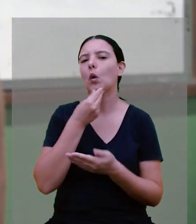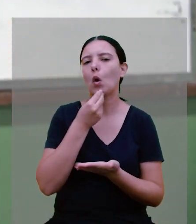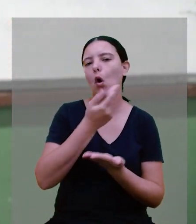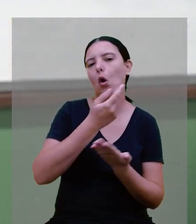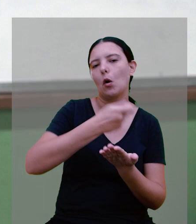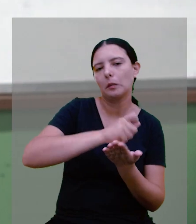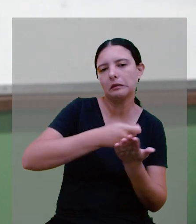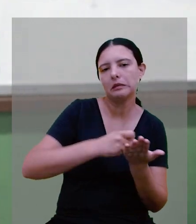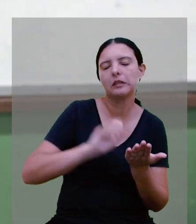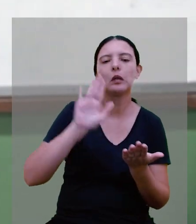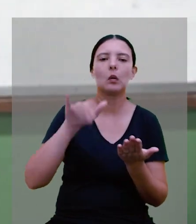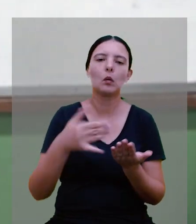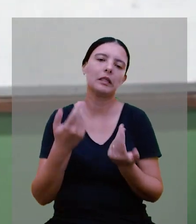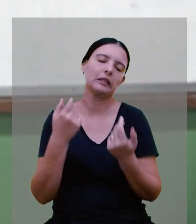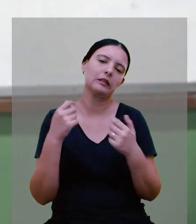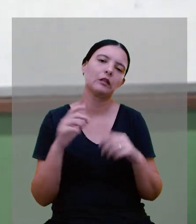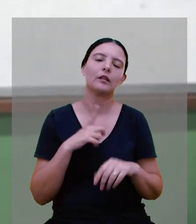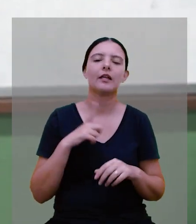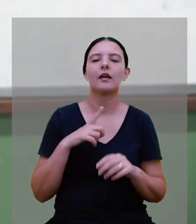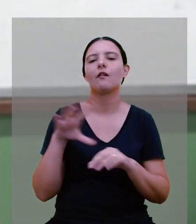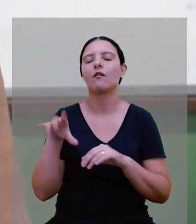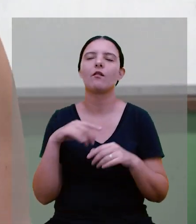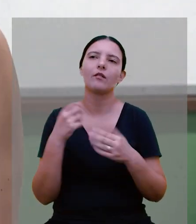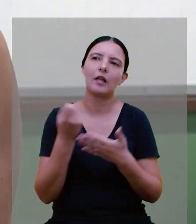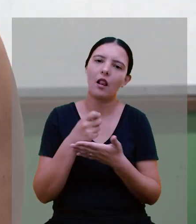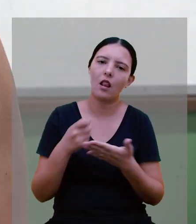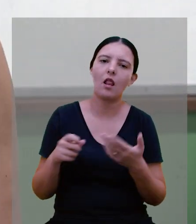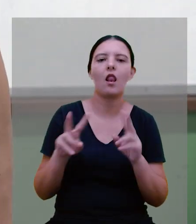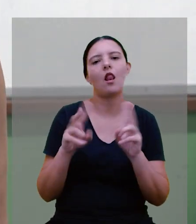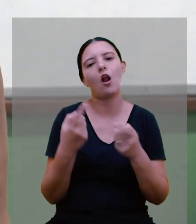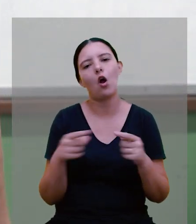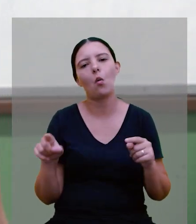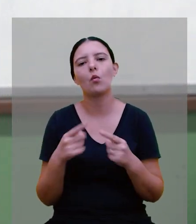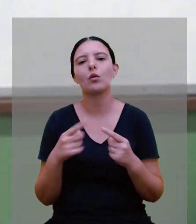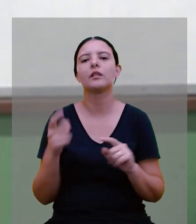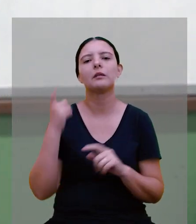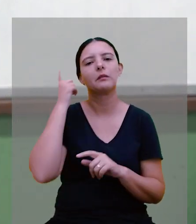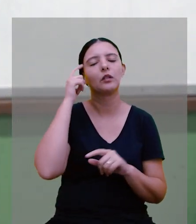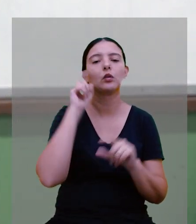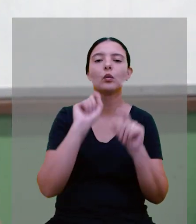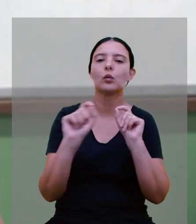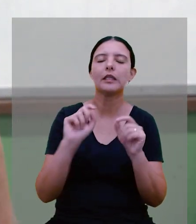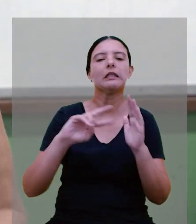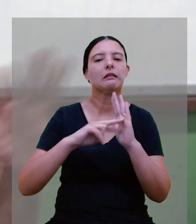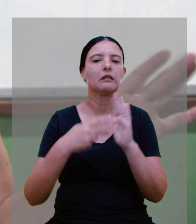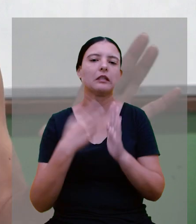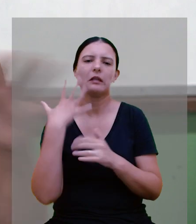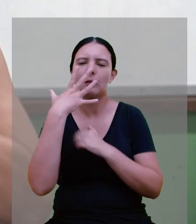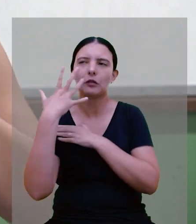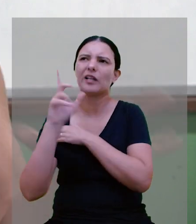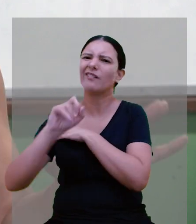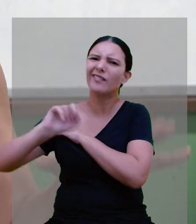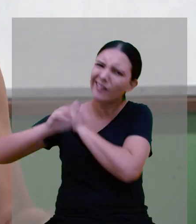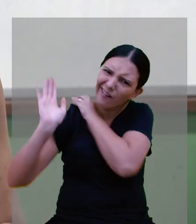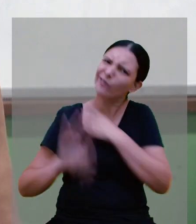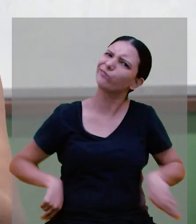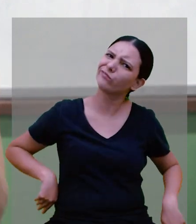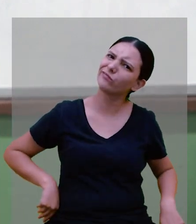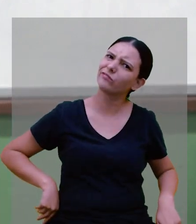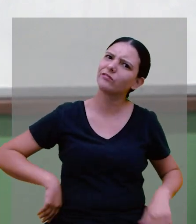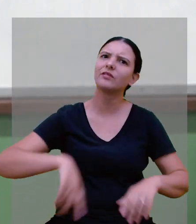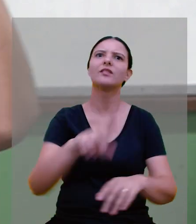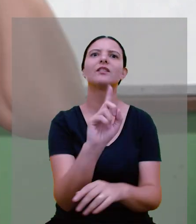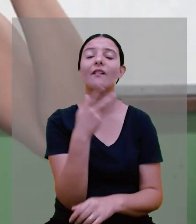quis dizer quando ele escreveu, vou caçar mais de 1 milhão de vagalumes por você. O autor quis dizer que ele estava apaixonado. Não, nada disso. Nós não vamos